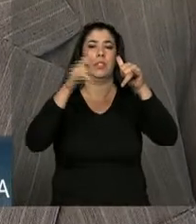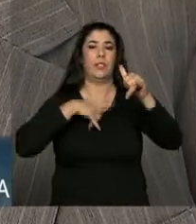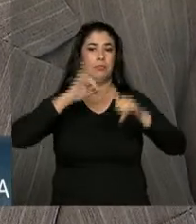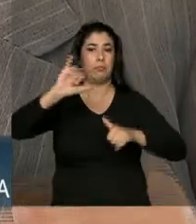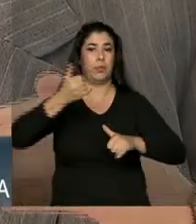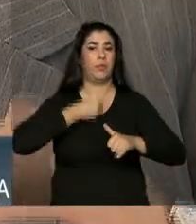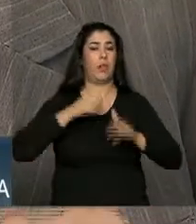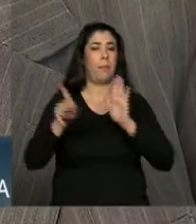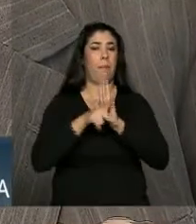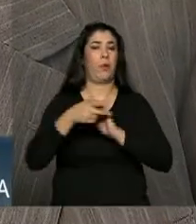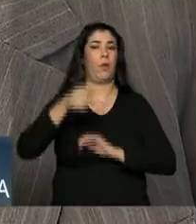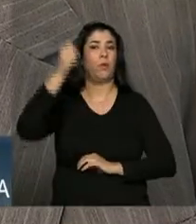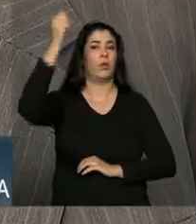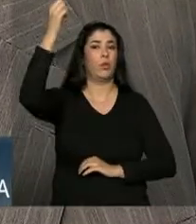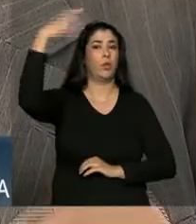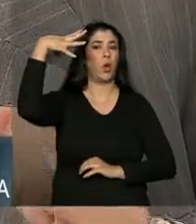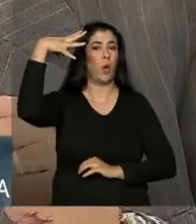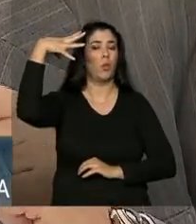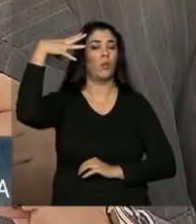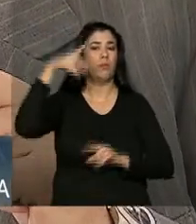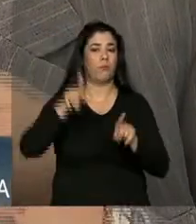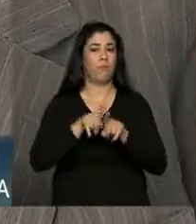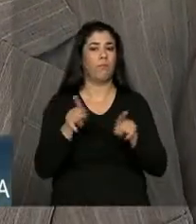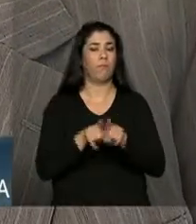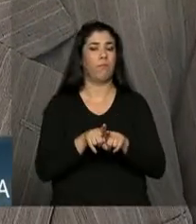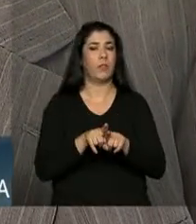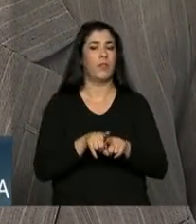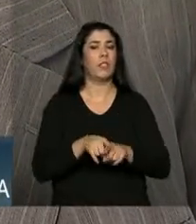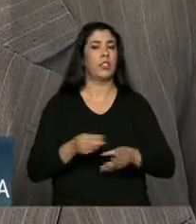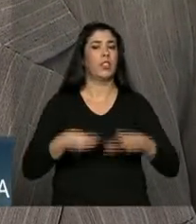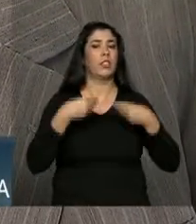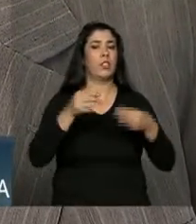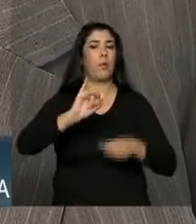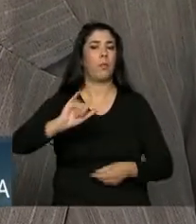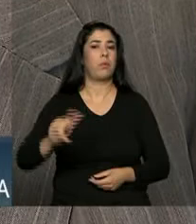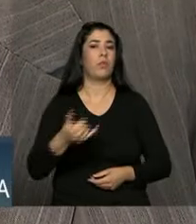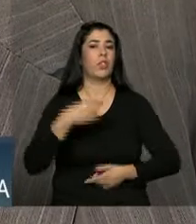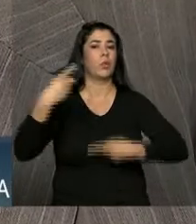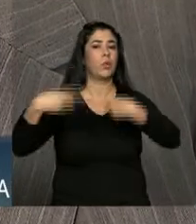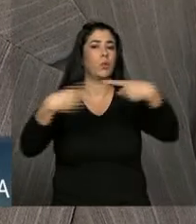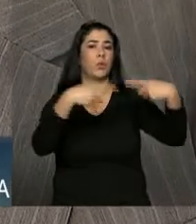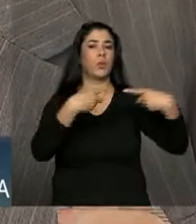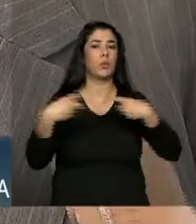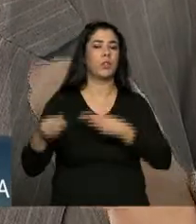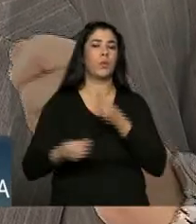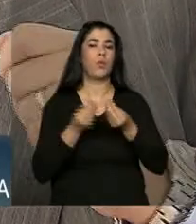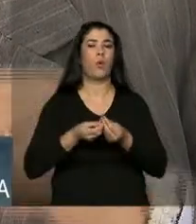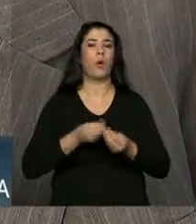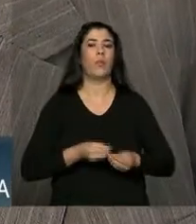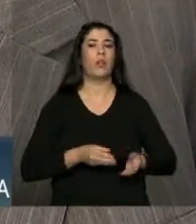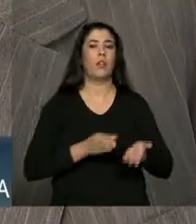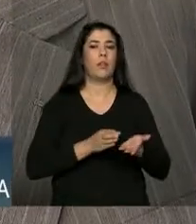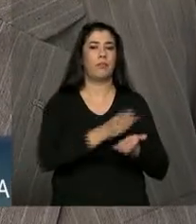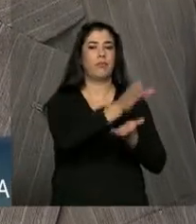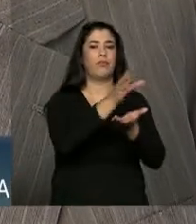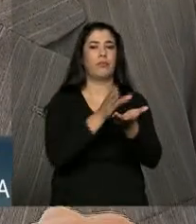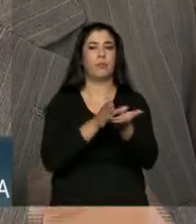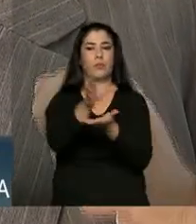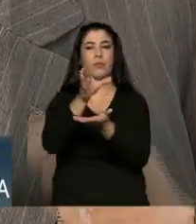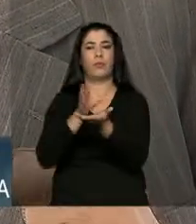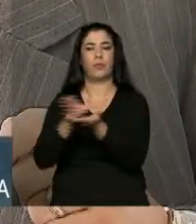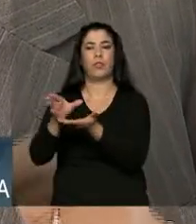nós estaremos dando a energia solar competitividade no mercado de geração distribuída aí